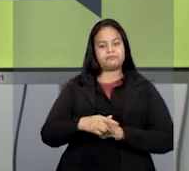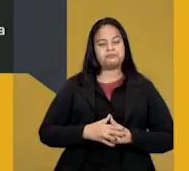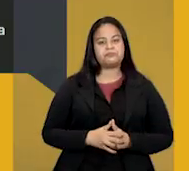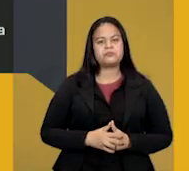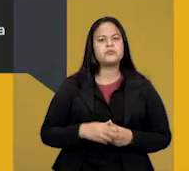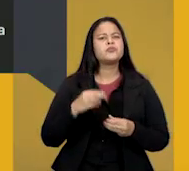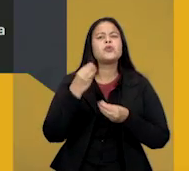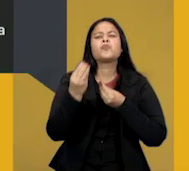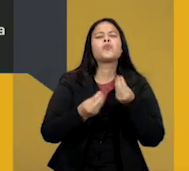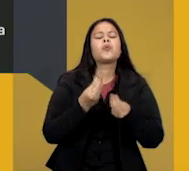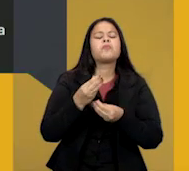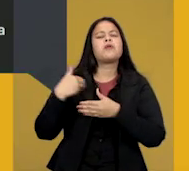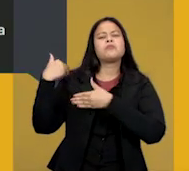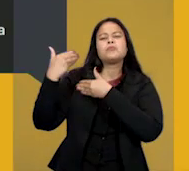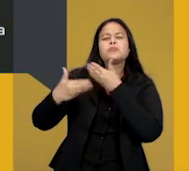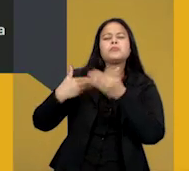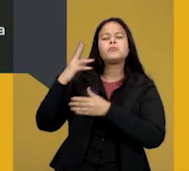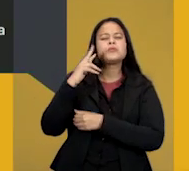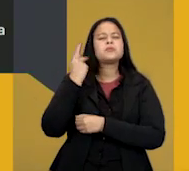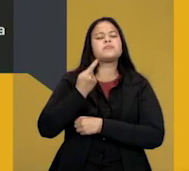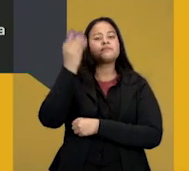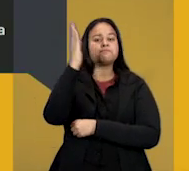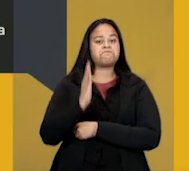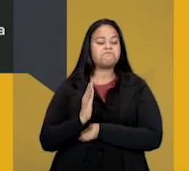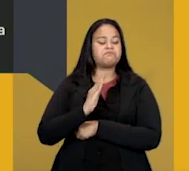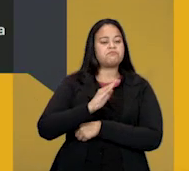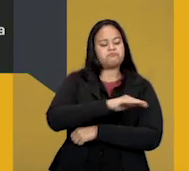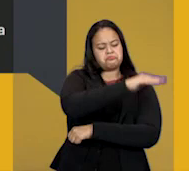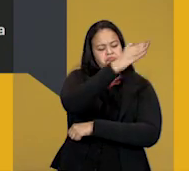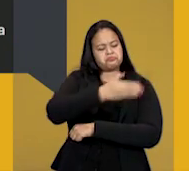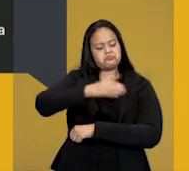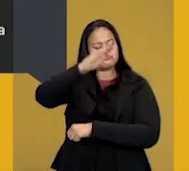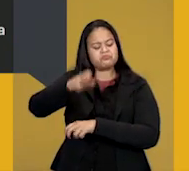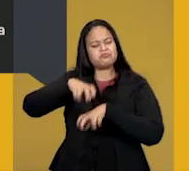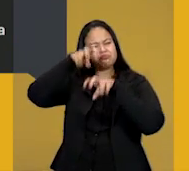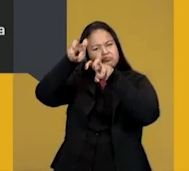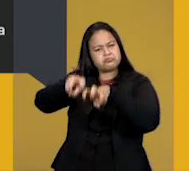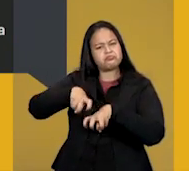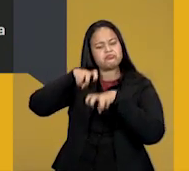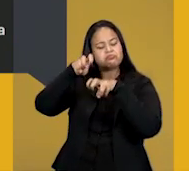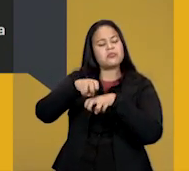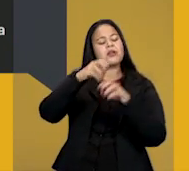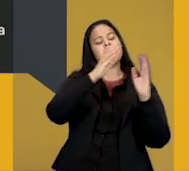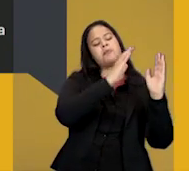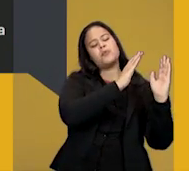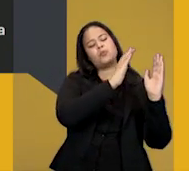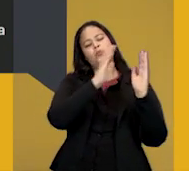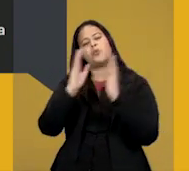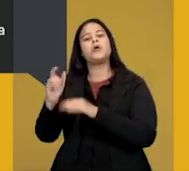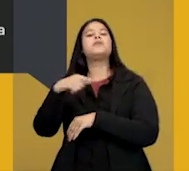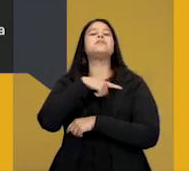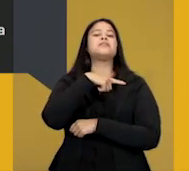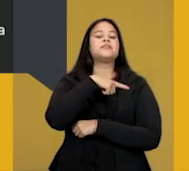Lá, ao longo da história brasileira, a fronteira agrícola já passou por diversos estágios. Olha só,